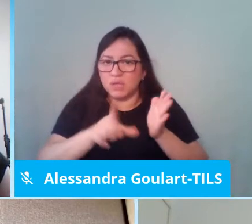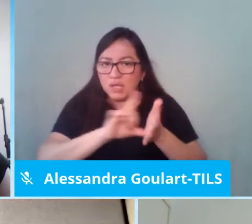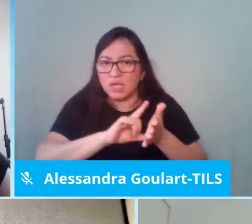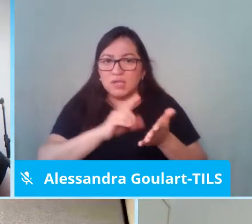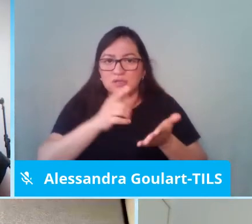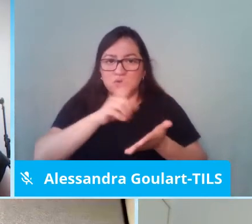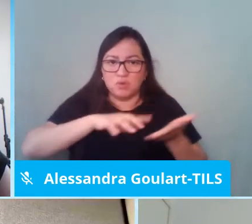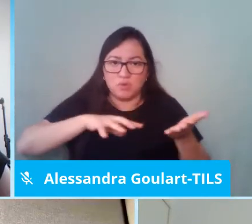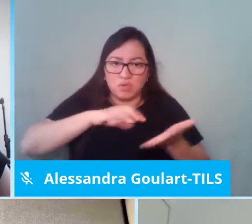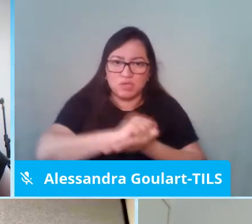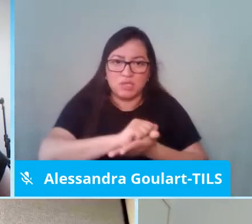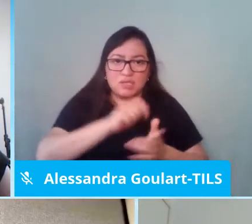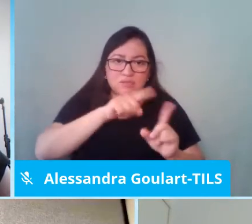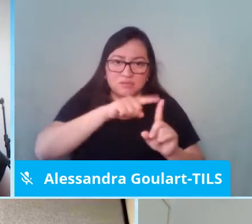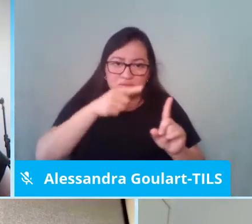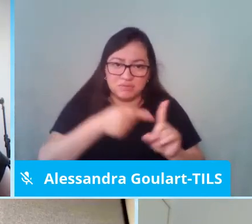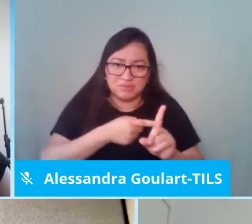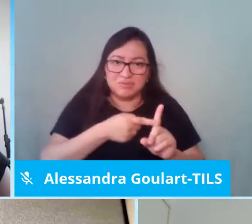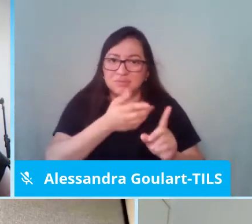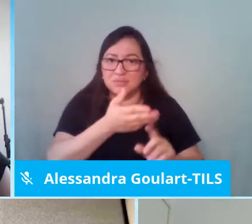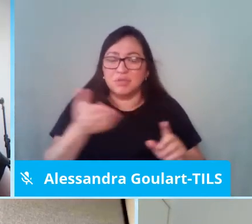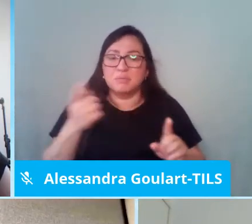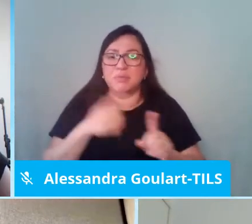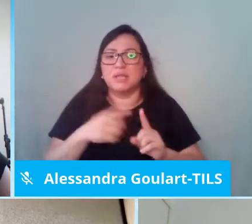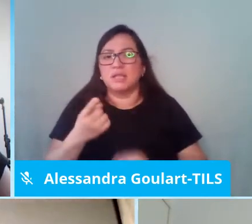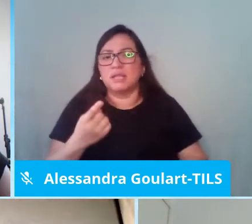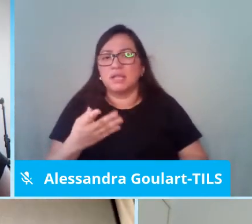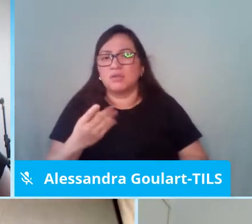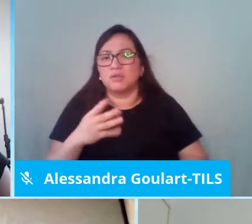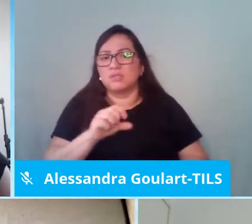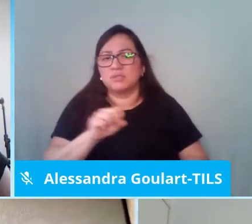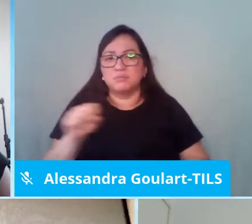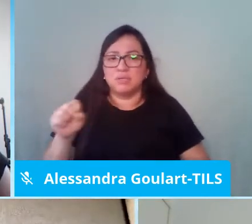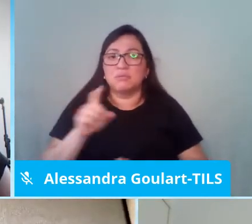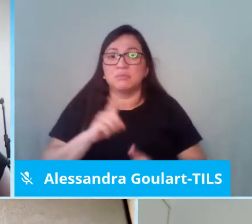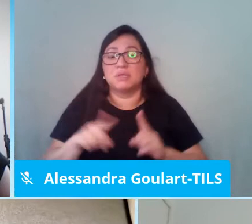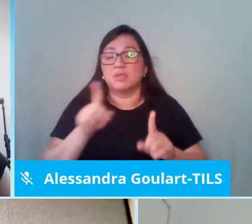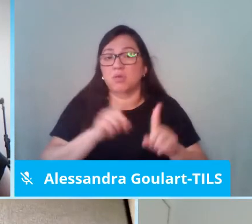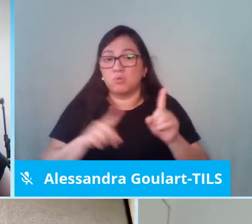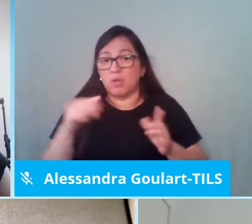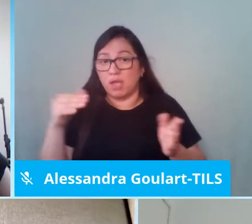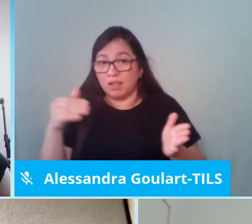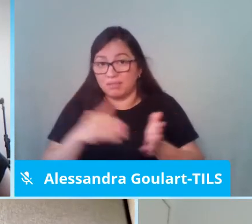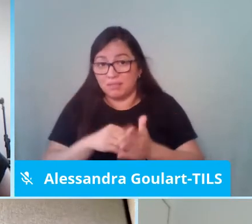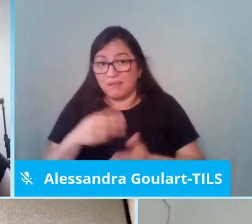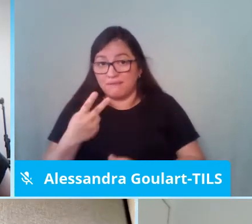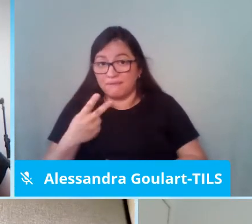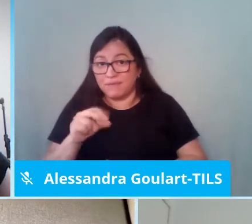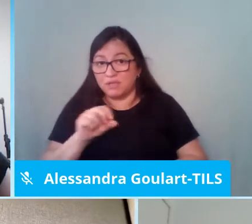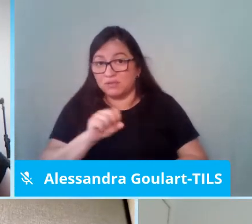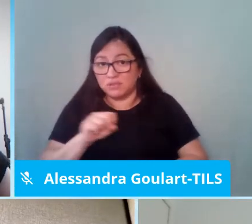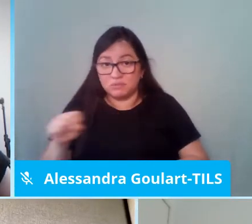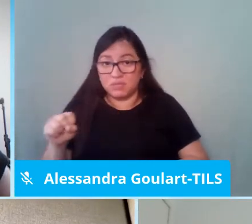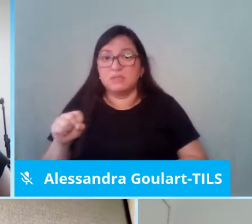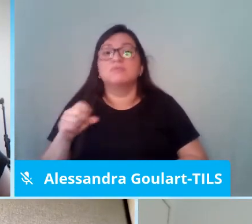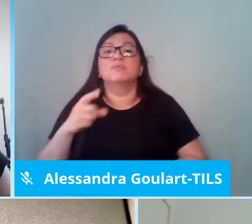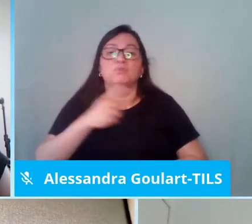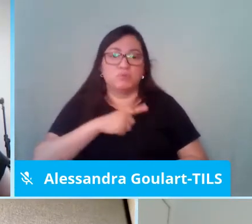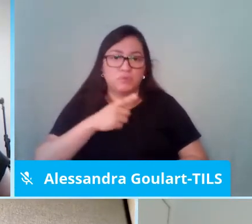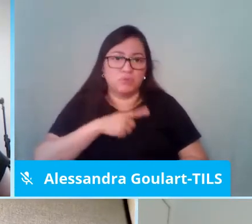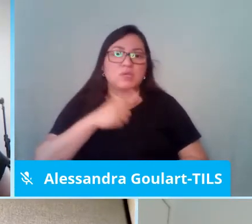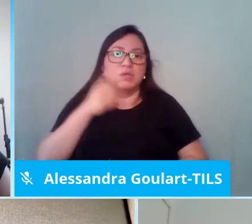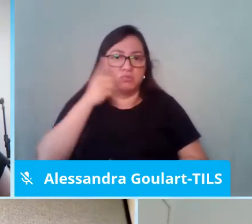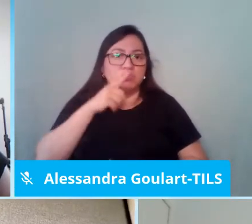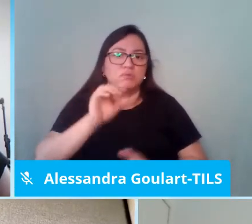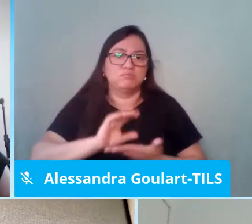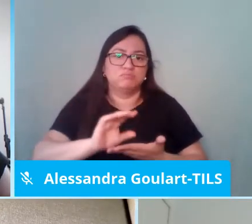até as 14 semanas, mas que, para aqueles municípios que iniciaram até a 20ª semana, eles vão receber o recurso, né?